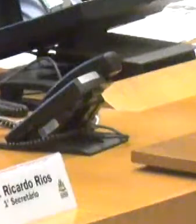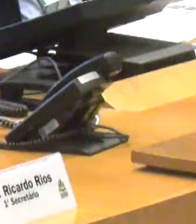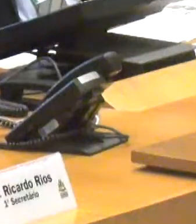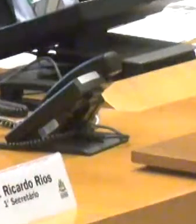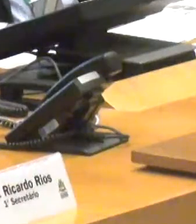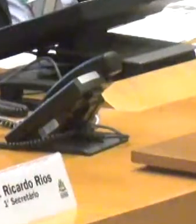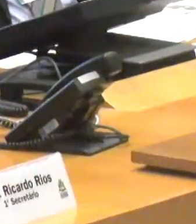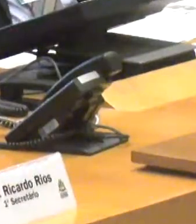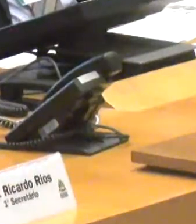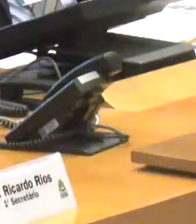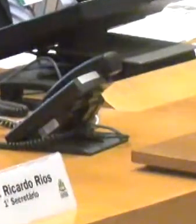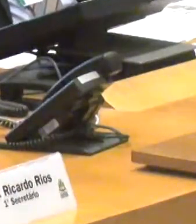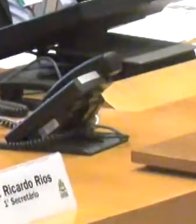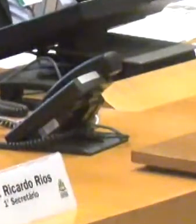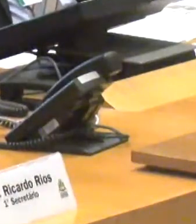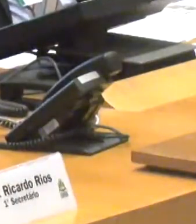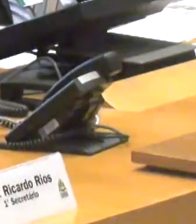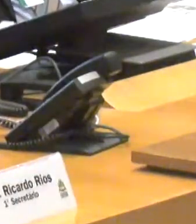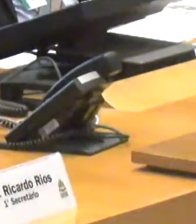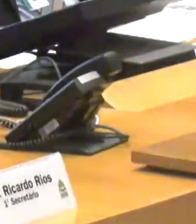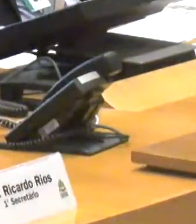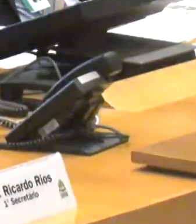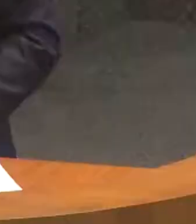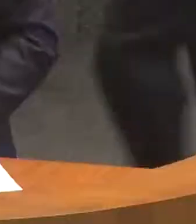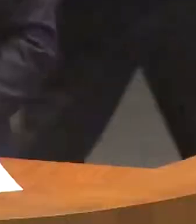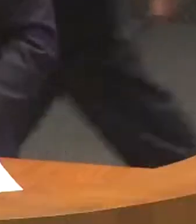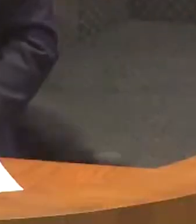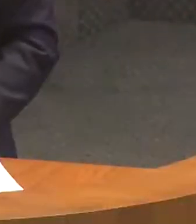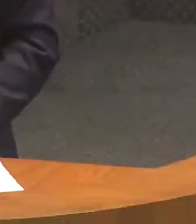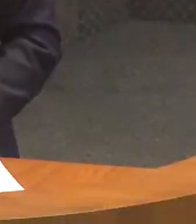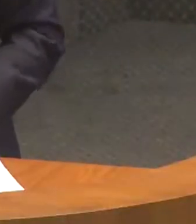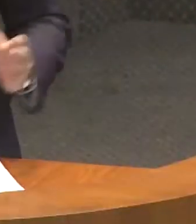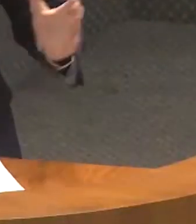Bom dia, senhor presidente, senhoras e senhores deputados,